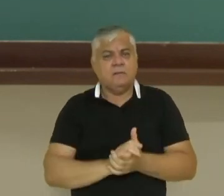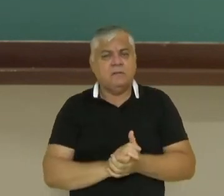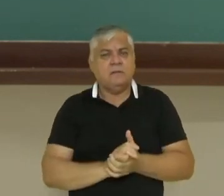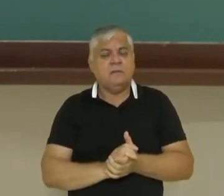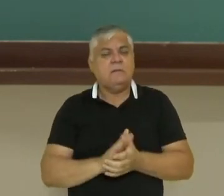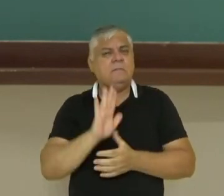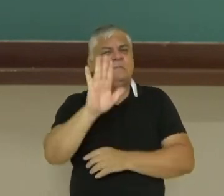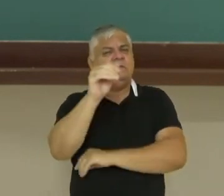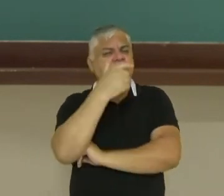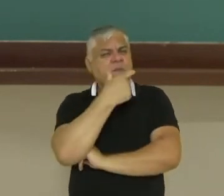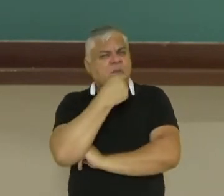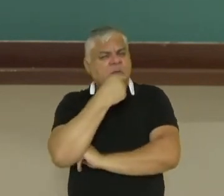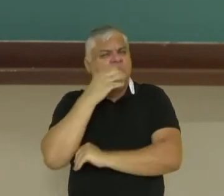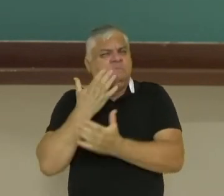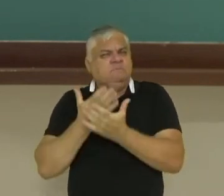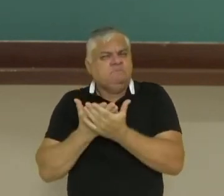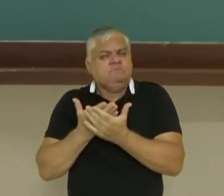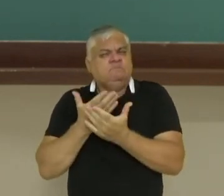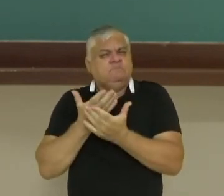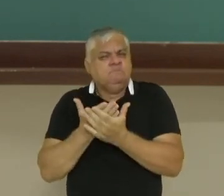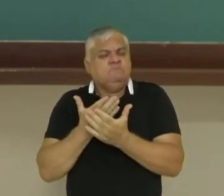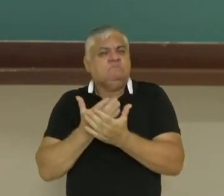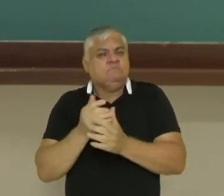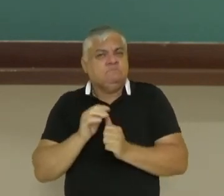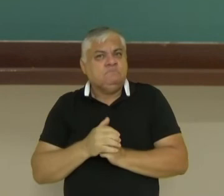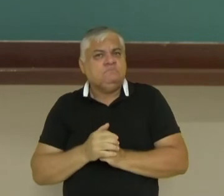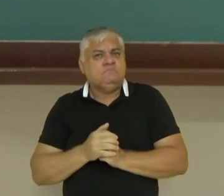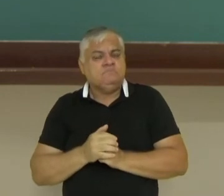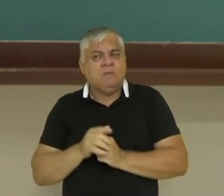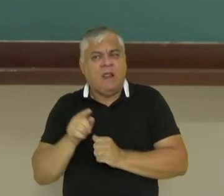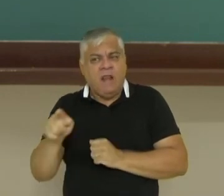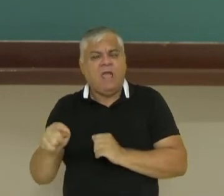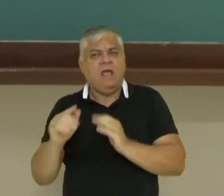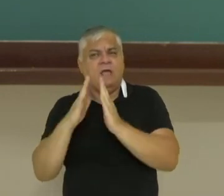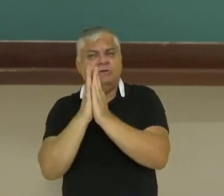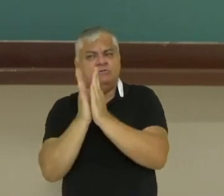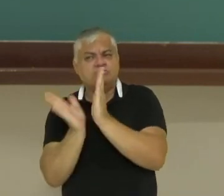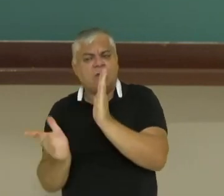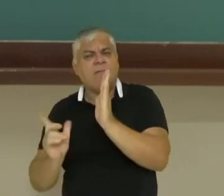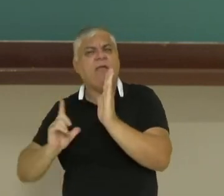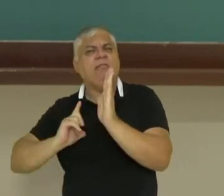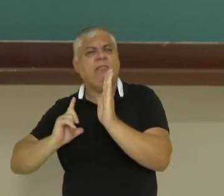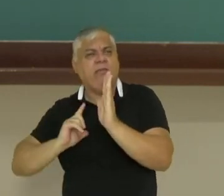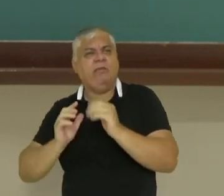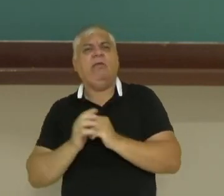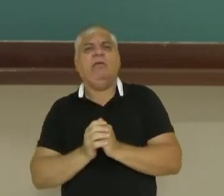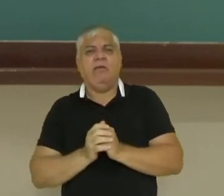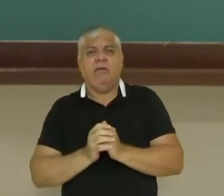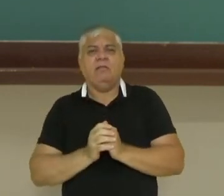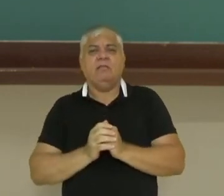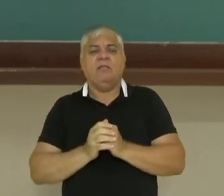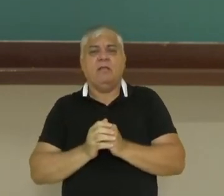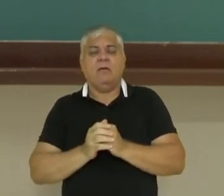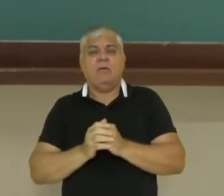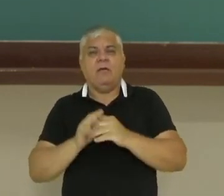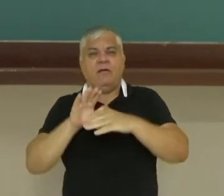o que os caras perceberam? Bem, na cidade de Alexandre tinha sombra, então o único objetivo era isso aqui, ó. A Terra tinha que